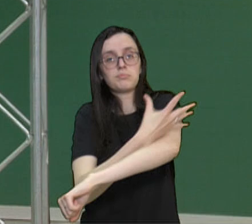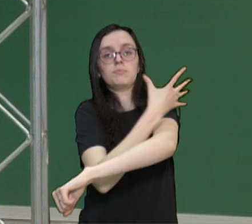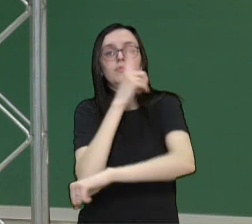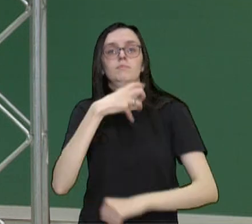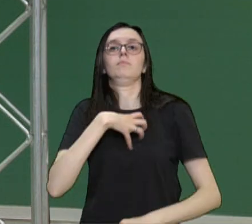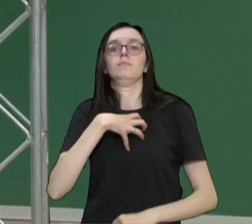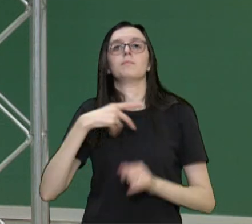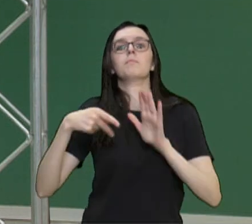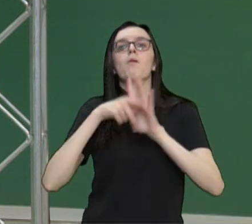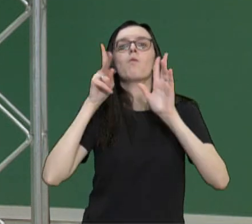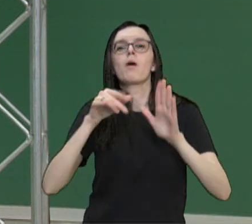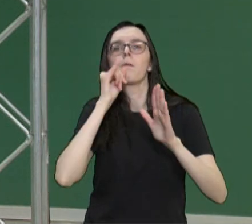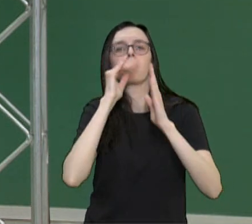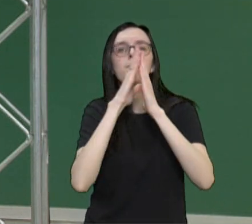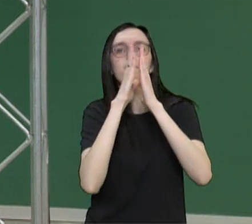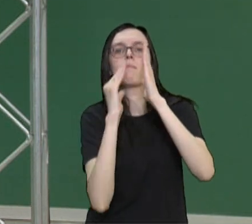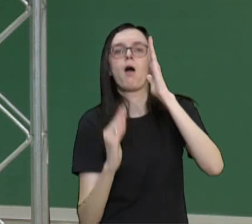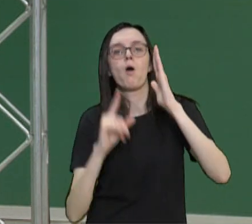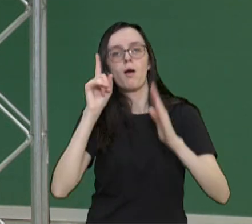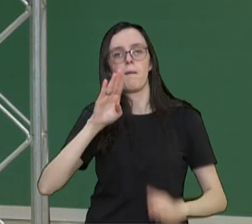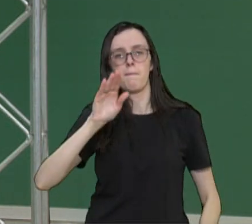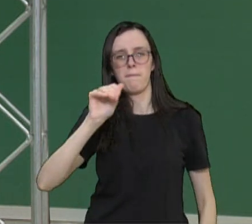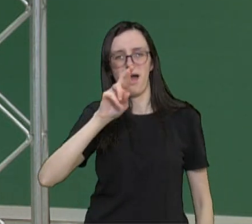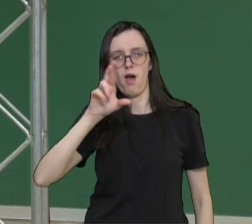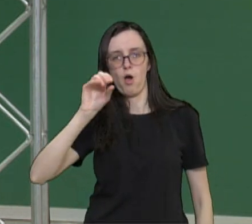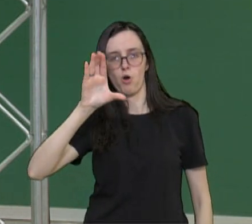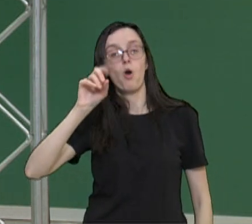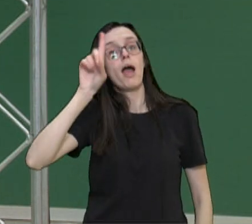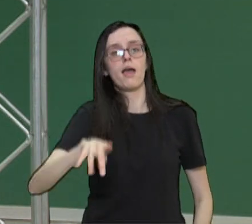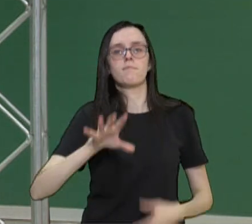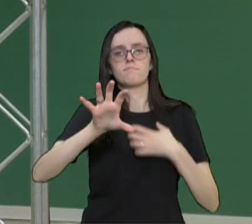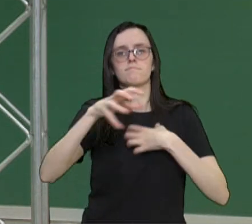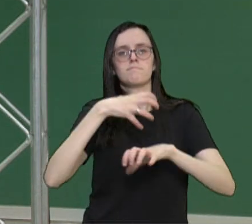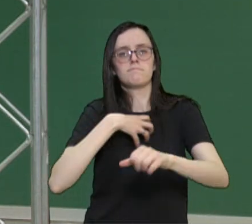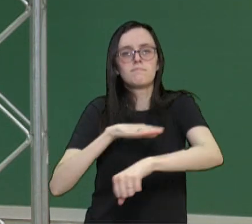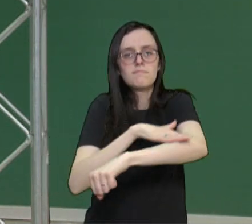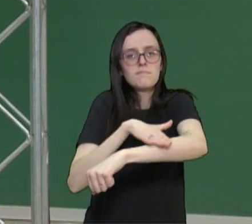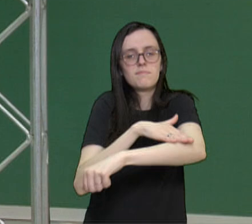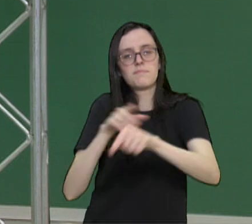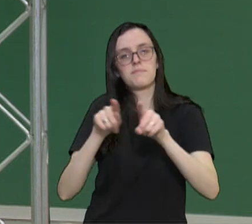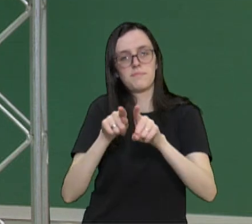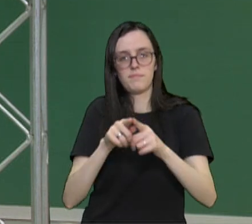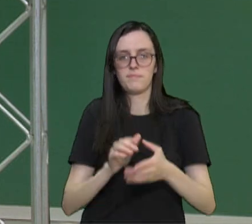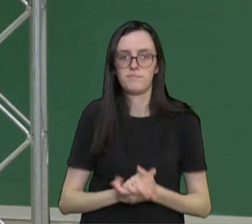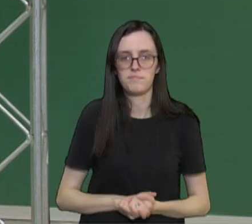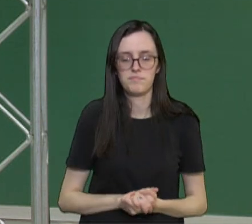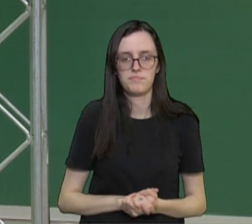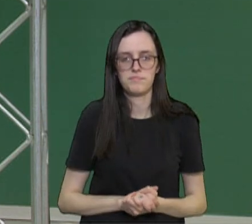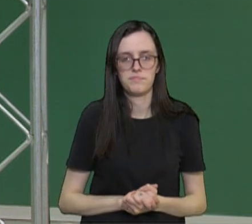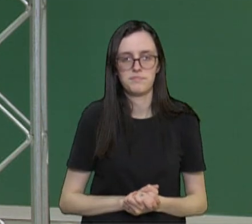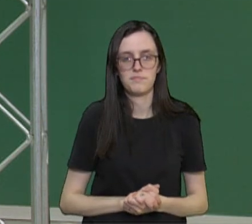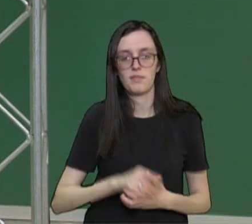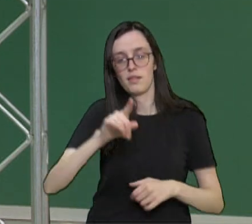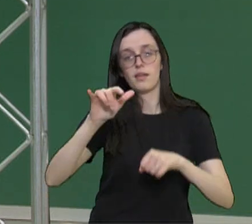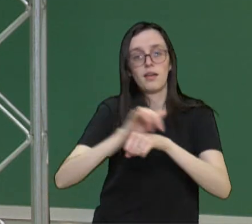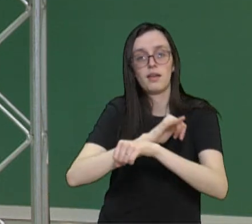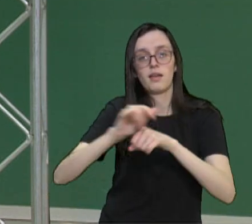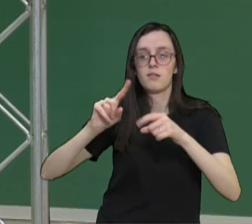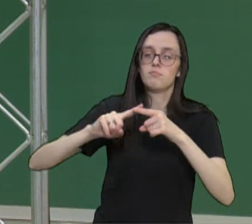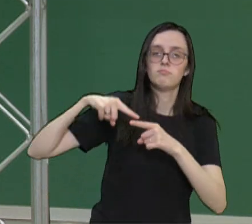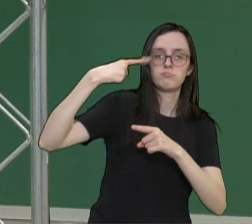barroco. Porque lembre-se que o maneirismo, alguns não estudam, mas ele que abre essa técnica que foi postamente